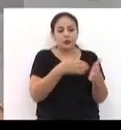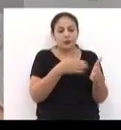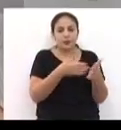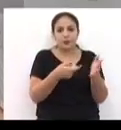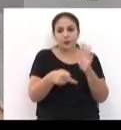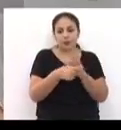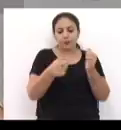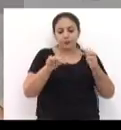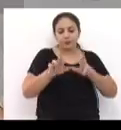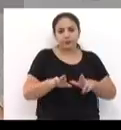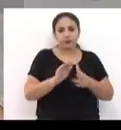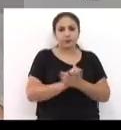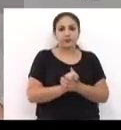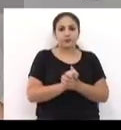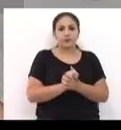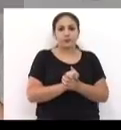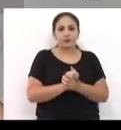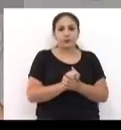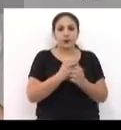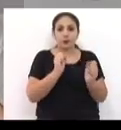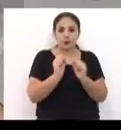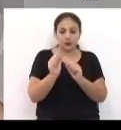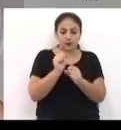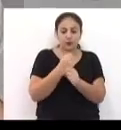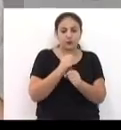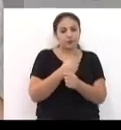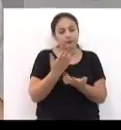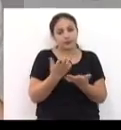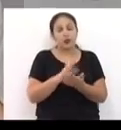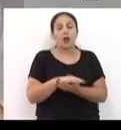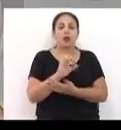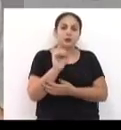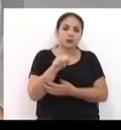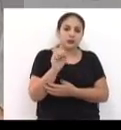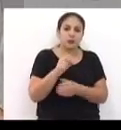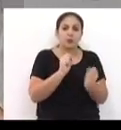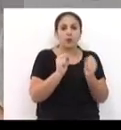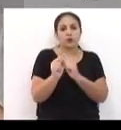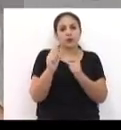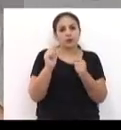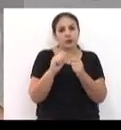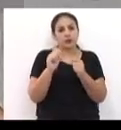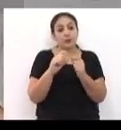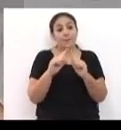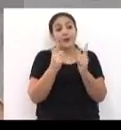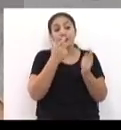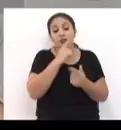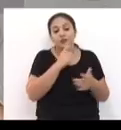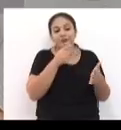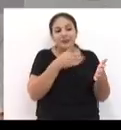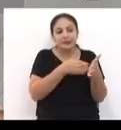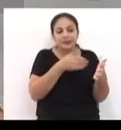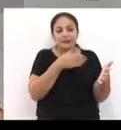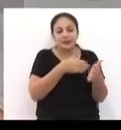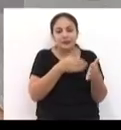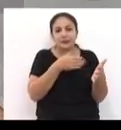dos limites do terreno, ou do onde poderia construir, aí sim se poderia fazer uma lei, mas tem que